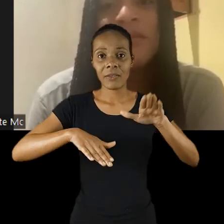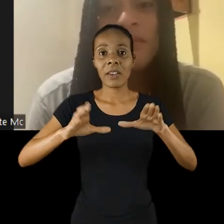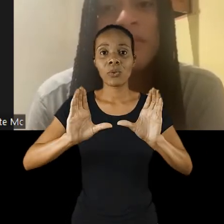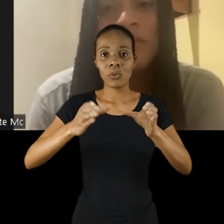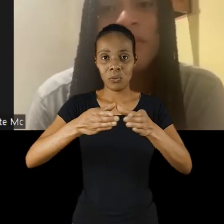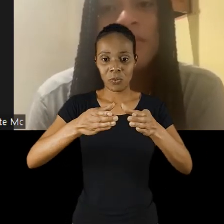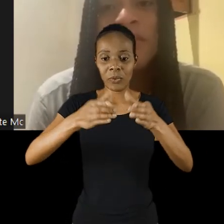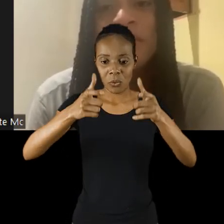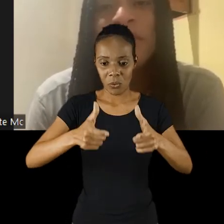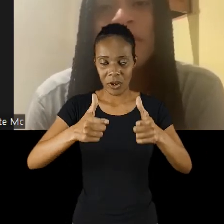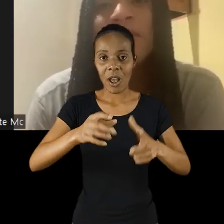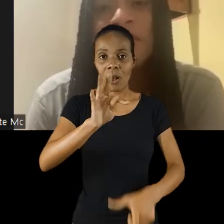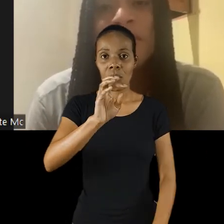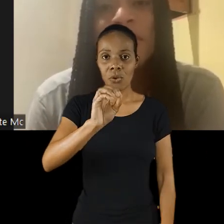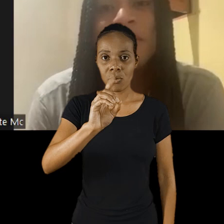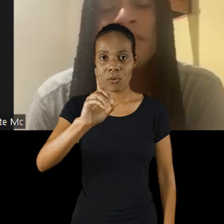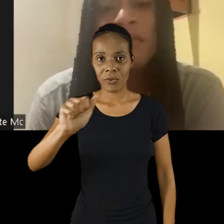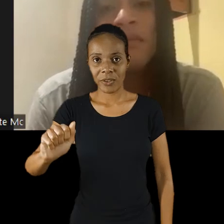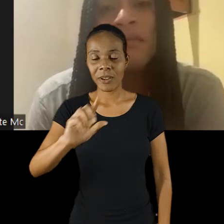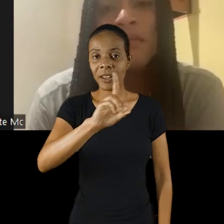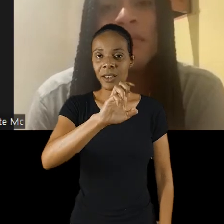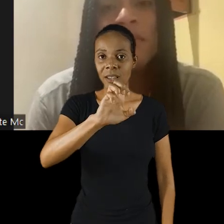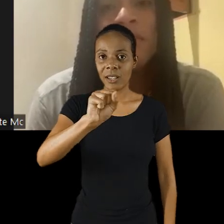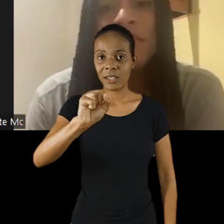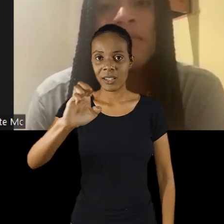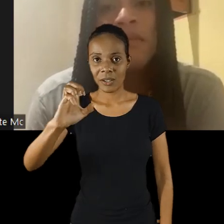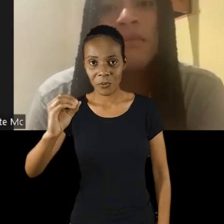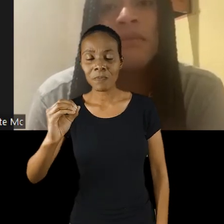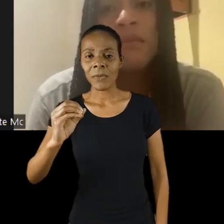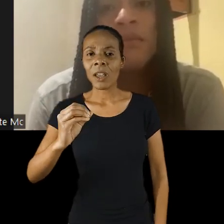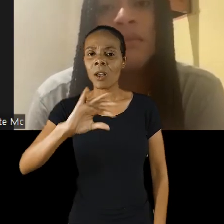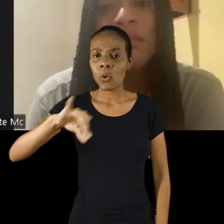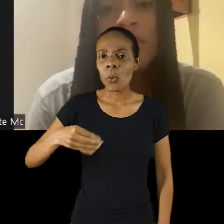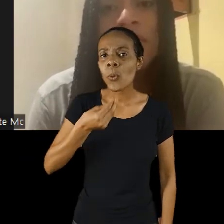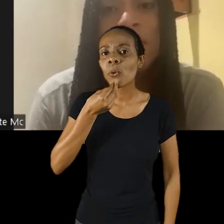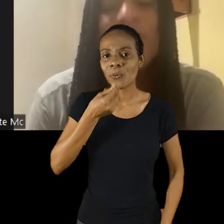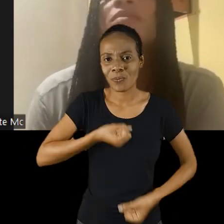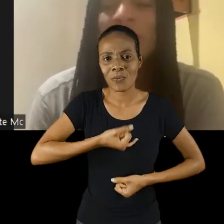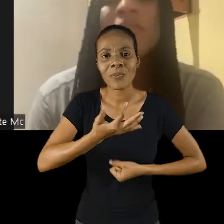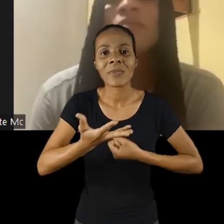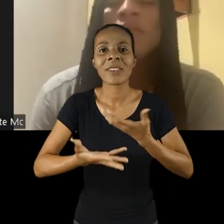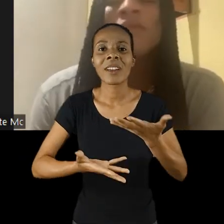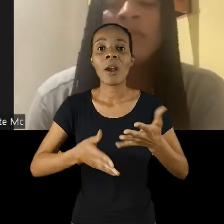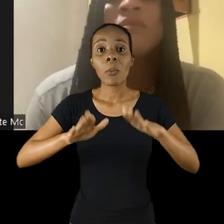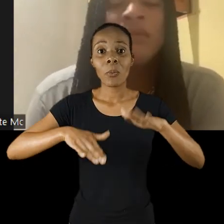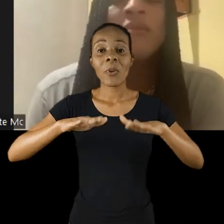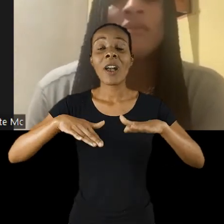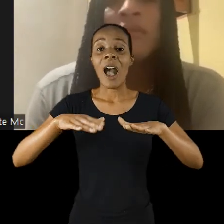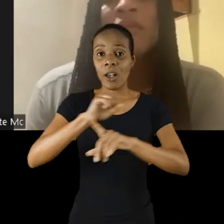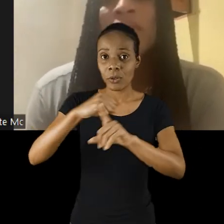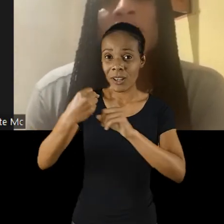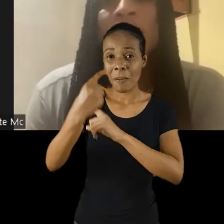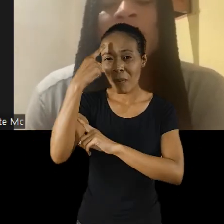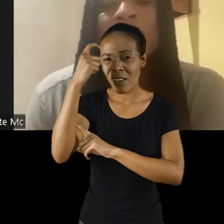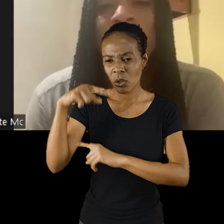essa oportunidade, porque às vezes a sociedade acha que a gente tem que ser forte ali, né, o tempo todo. Opa,